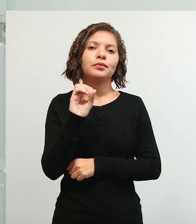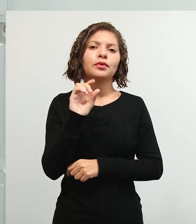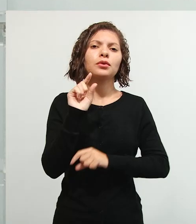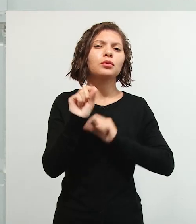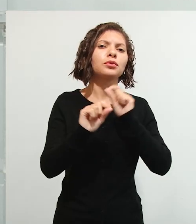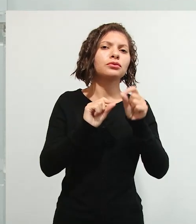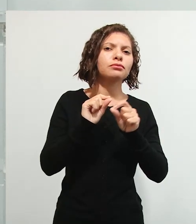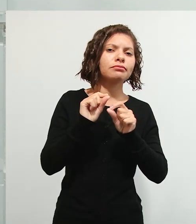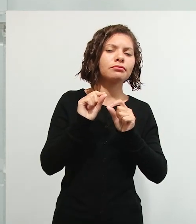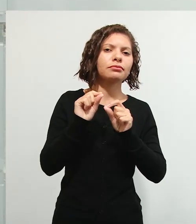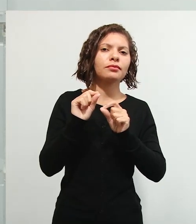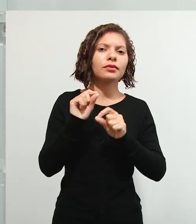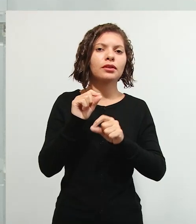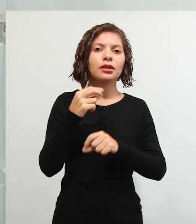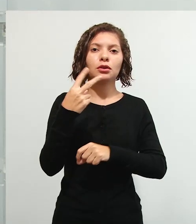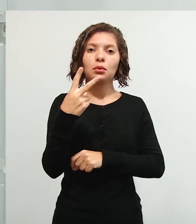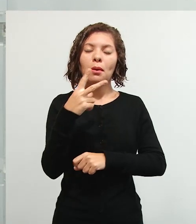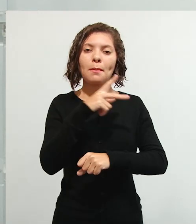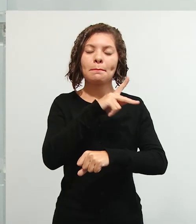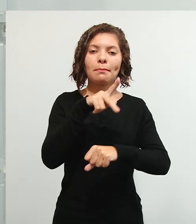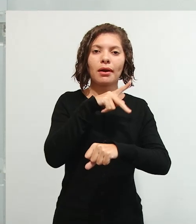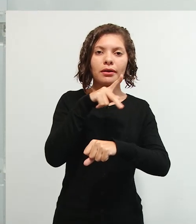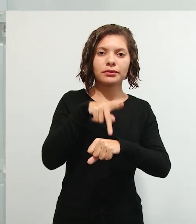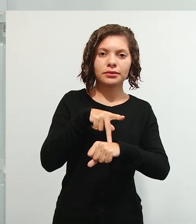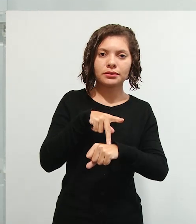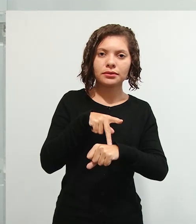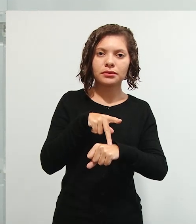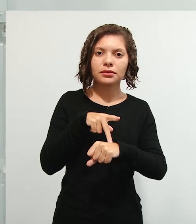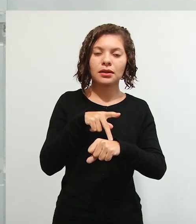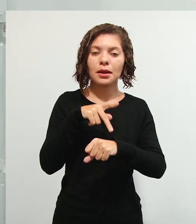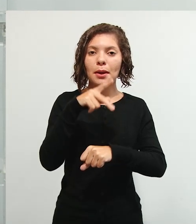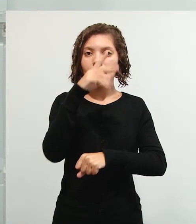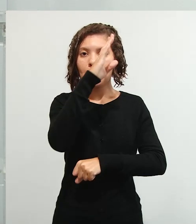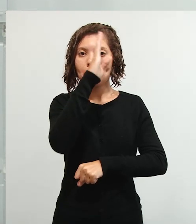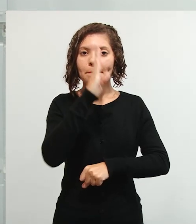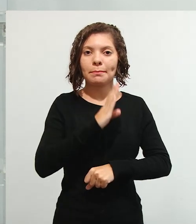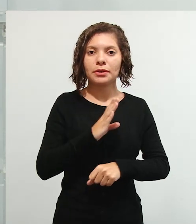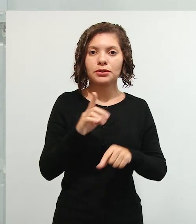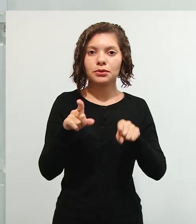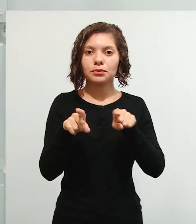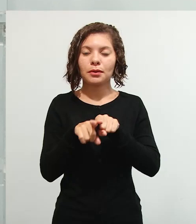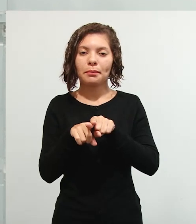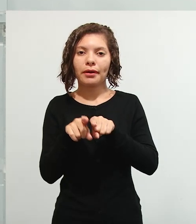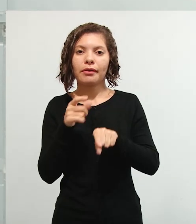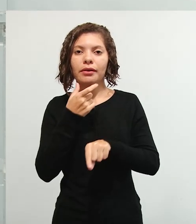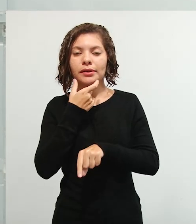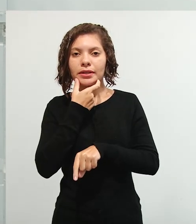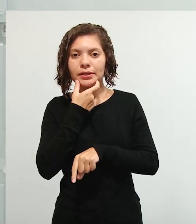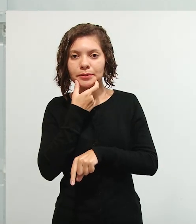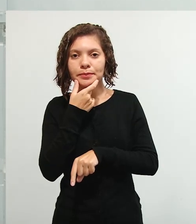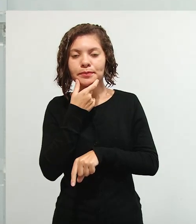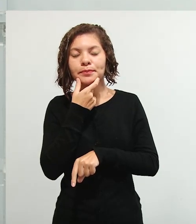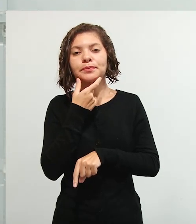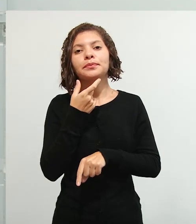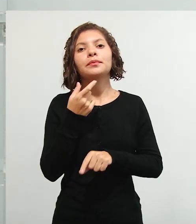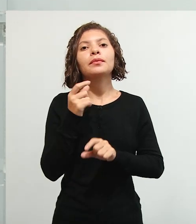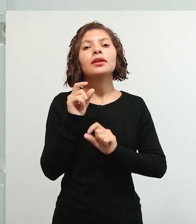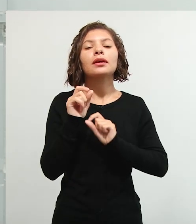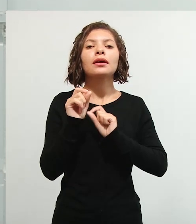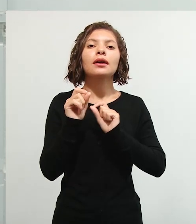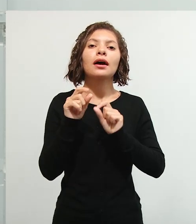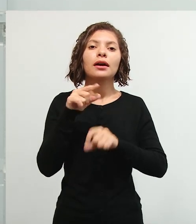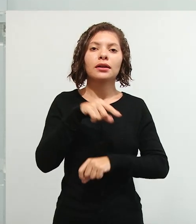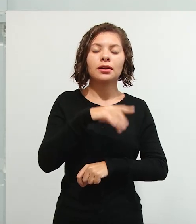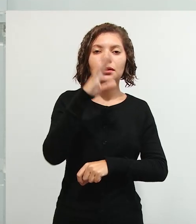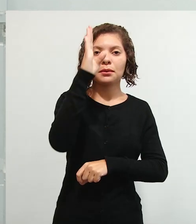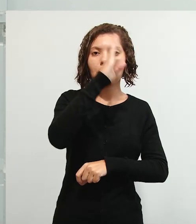Reich. Eles estão em 2 países das Américas, Brasil e Estados Unidos. E no caso